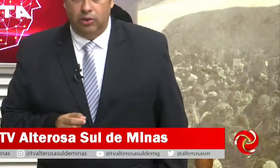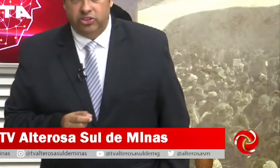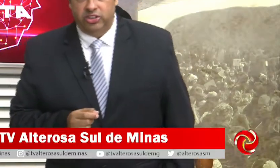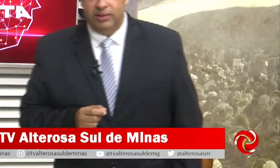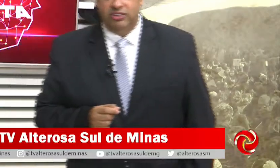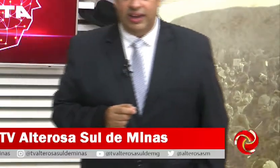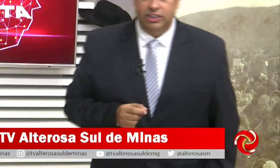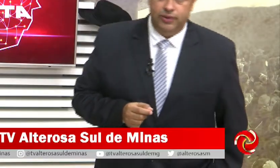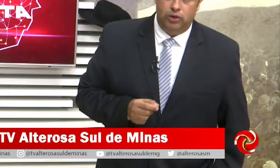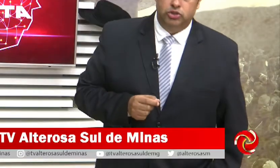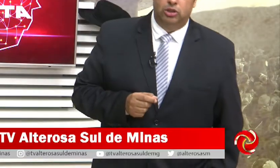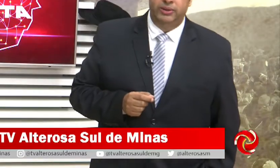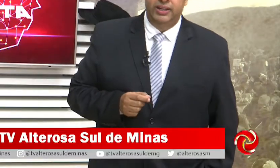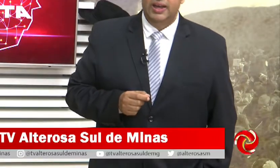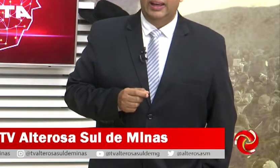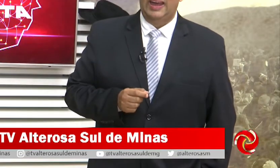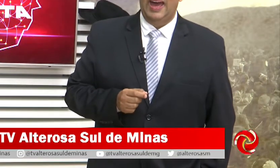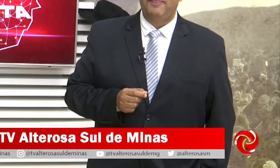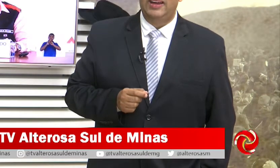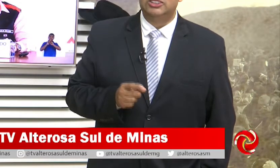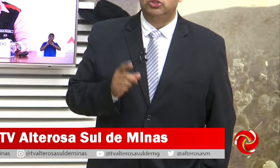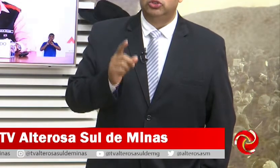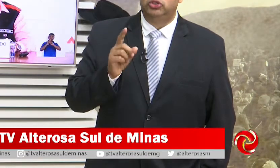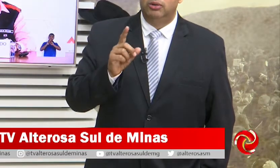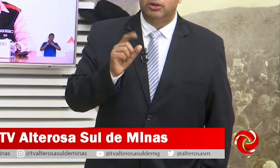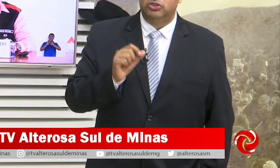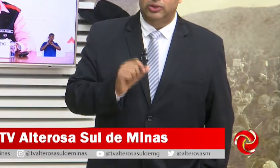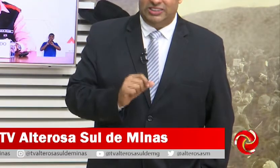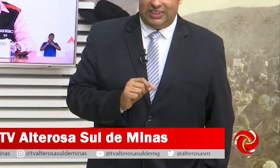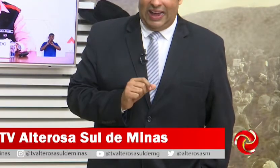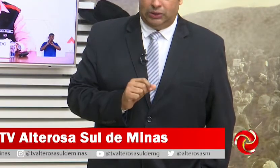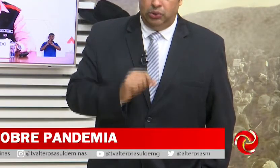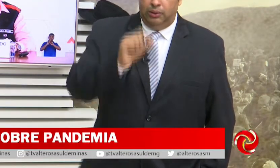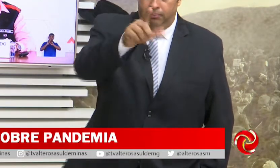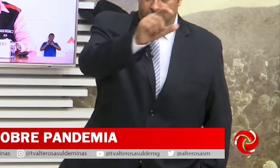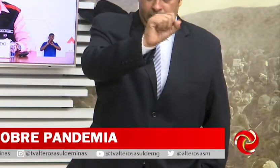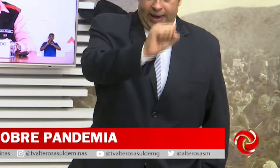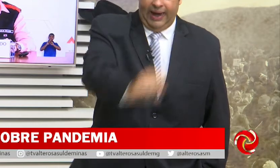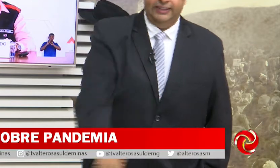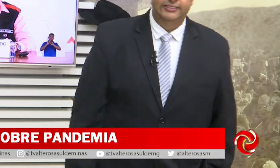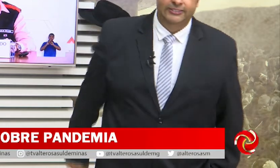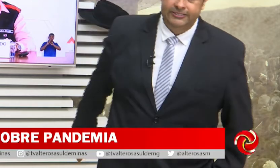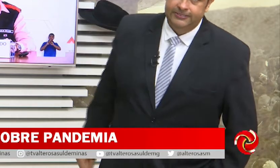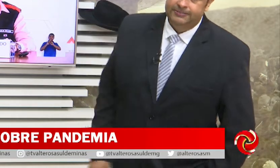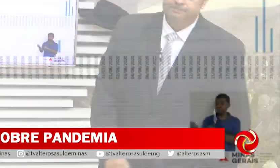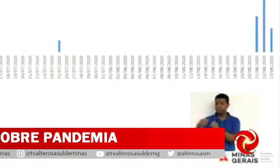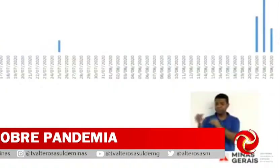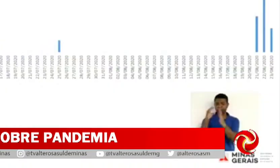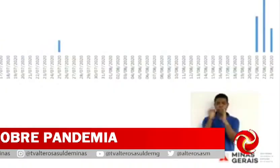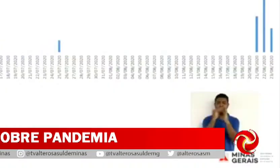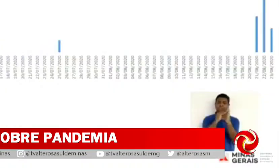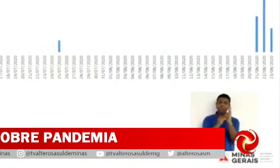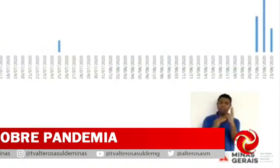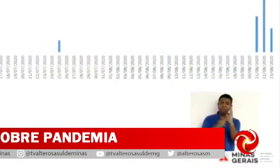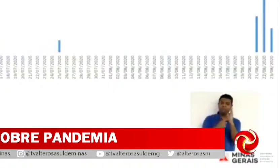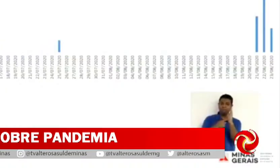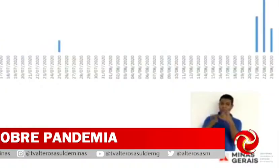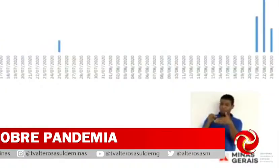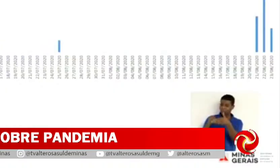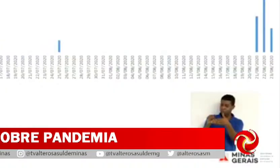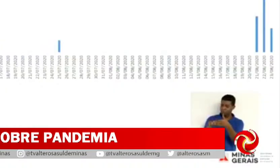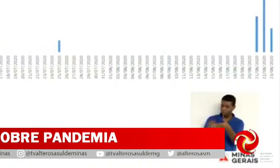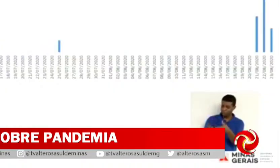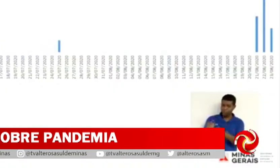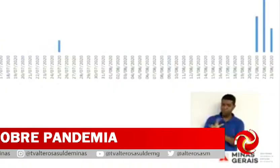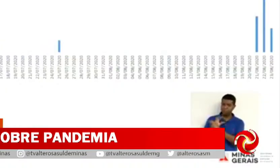o secretário de saúde de minas gerais falou sobre quedas dos números do estado foi no ar e esses